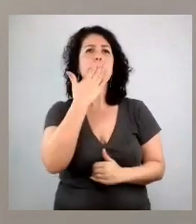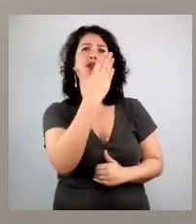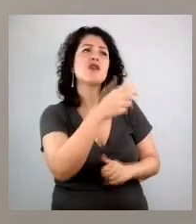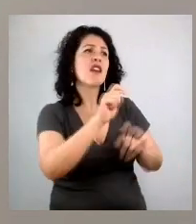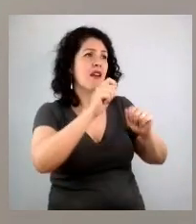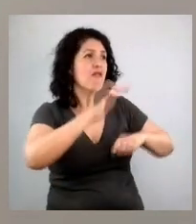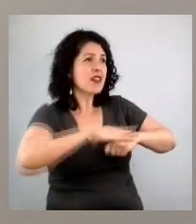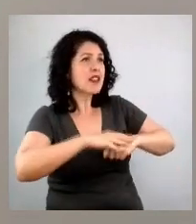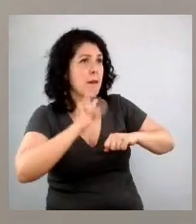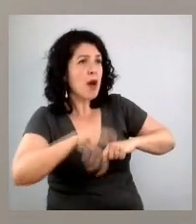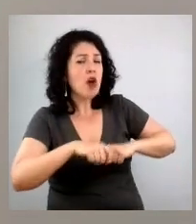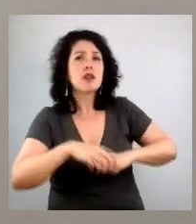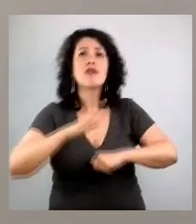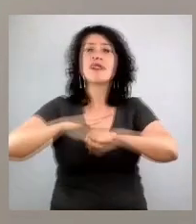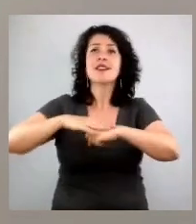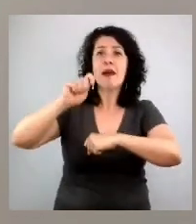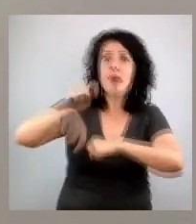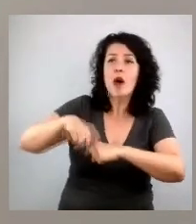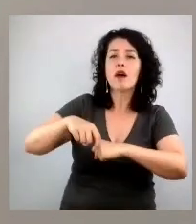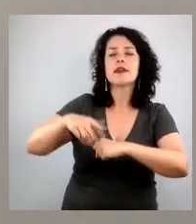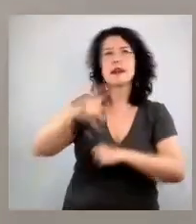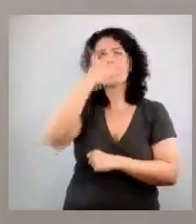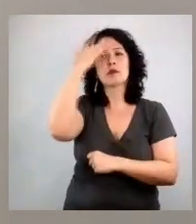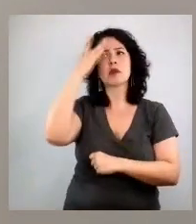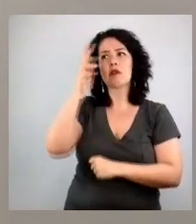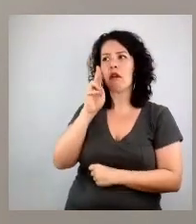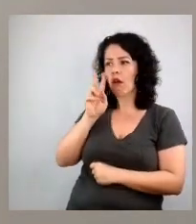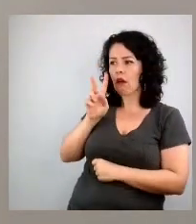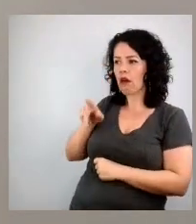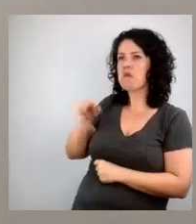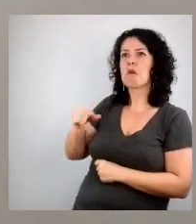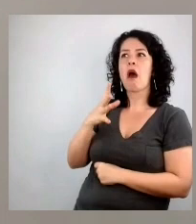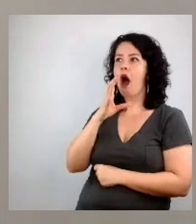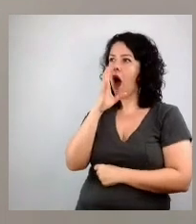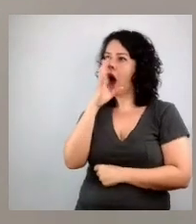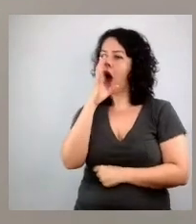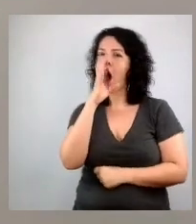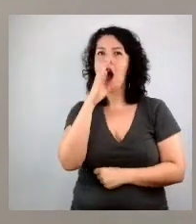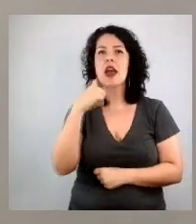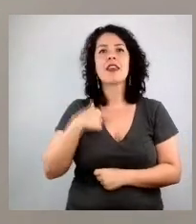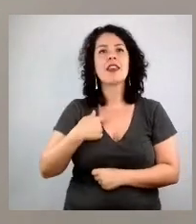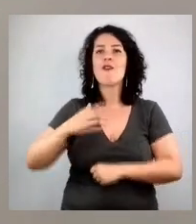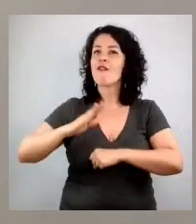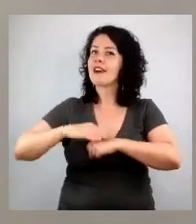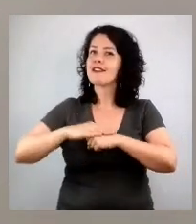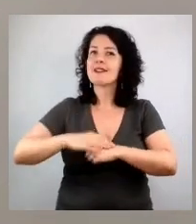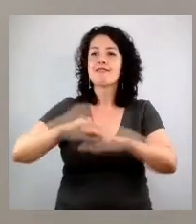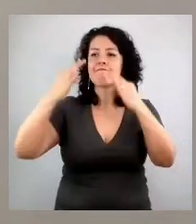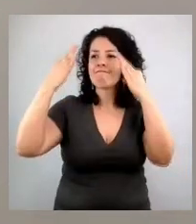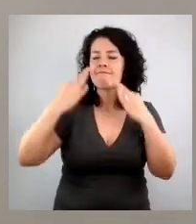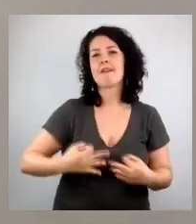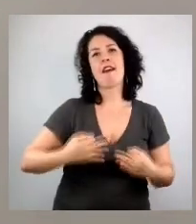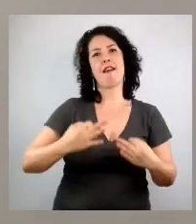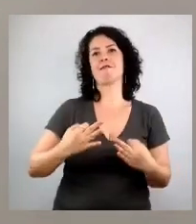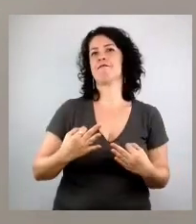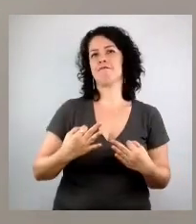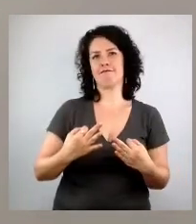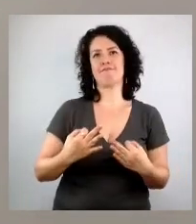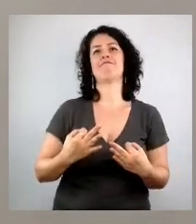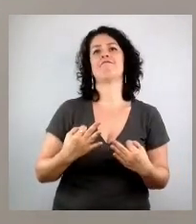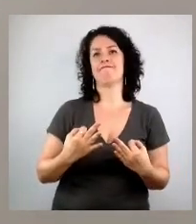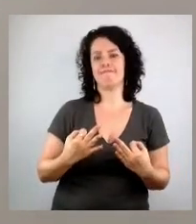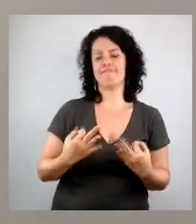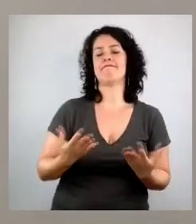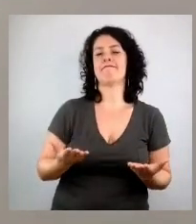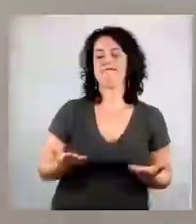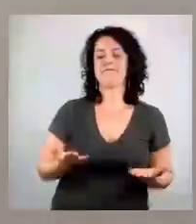eu fazia, as pessoas se surpreendiam, ficavam super chocadas, porque eu fazia muito bem o que era nada mais do que a minha obrigação. Um